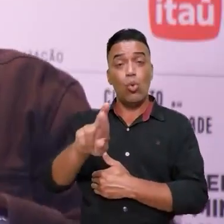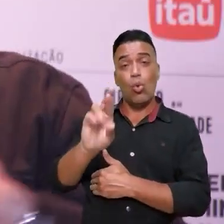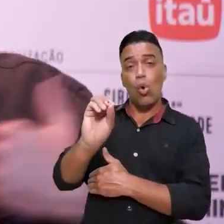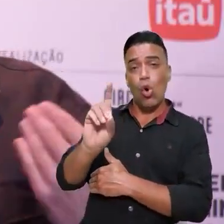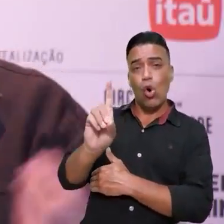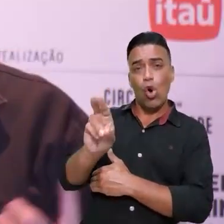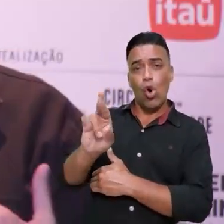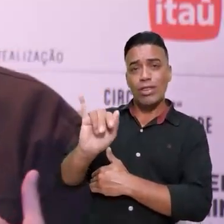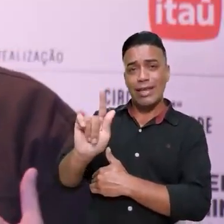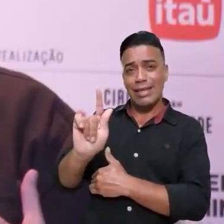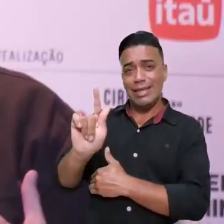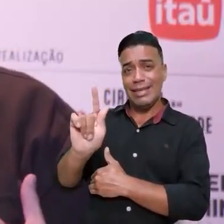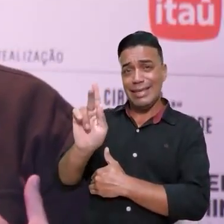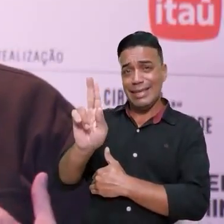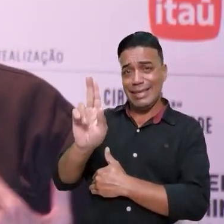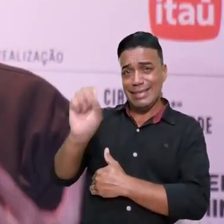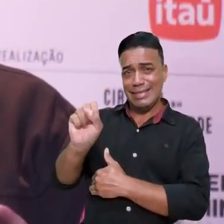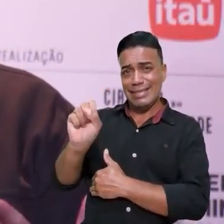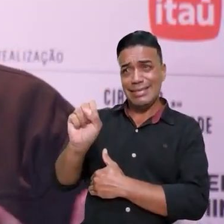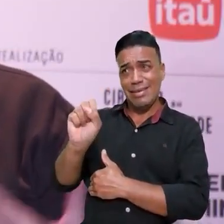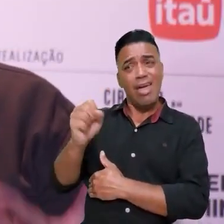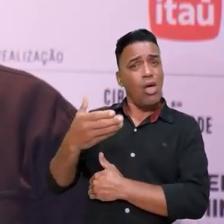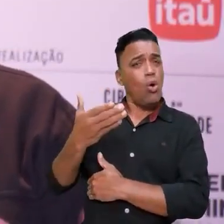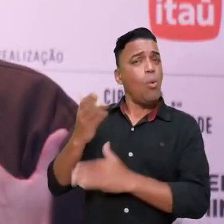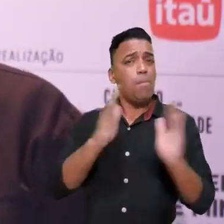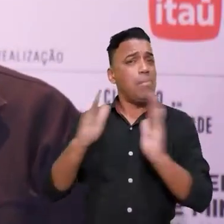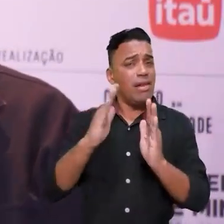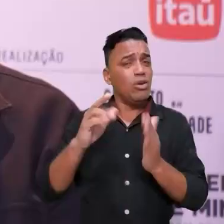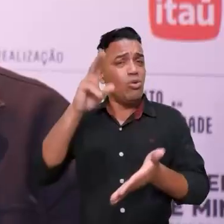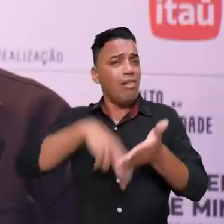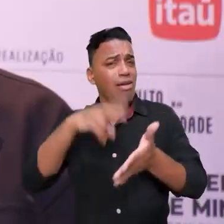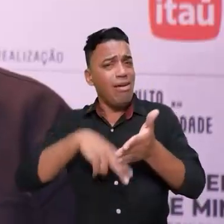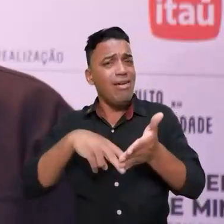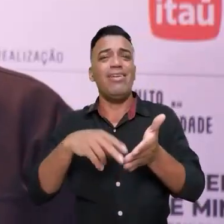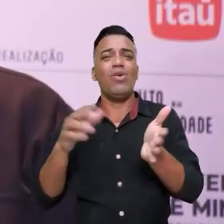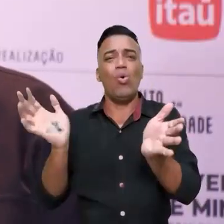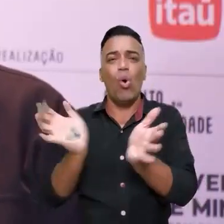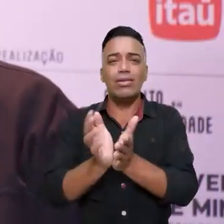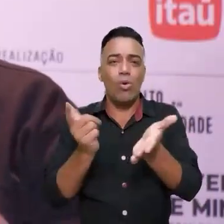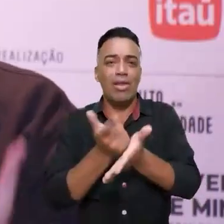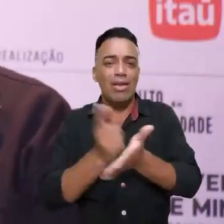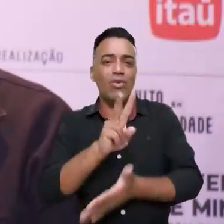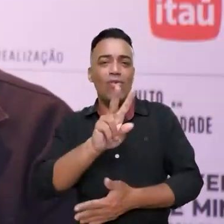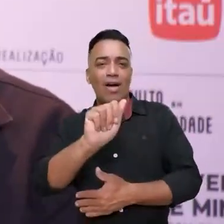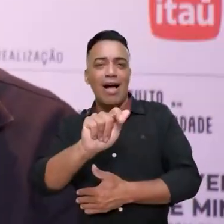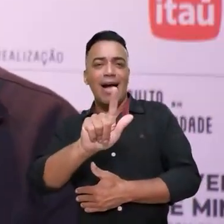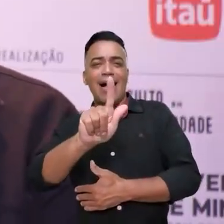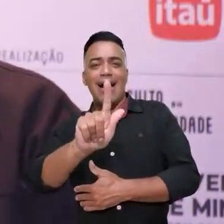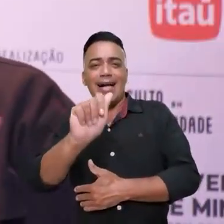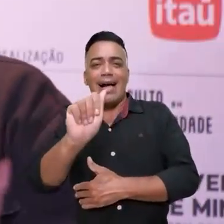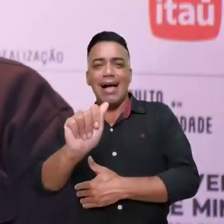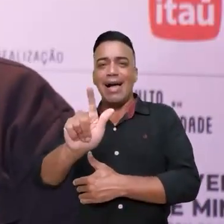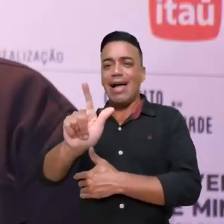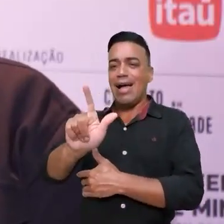eu sou, como muitos da minha geração, um aprendiz, um leitor da coleção Vagalume, né? Eu fiquei enlouquecido com Ilha